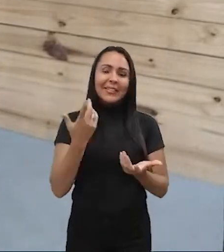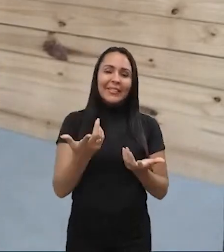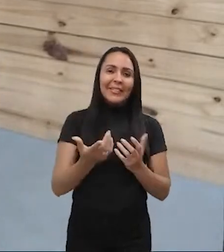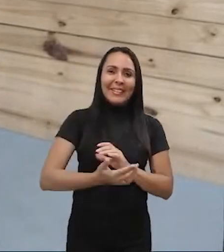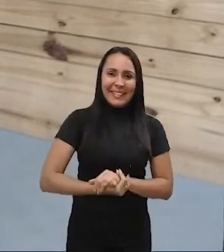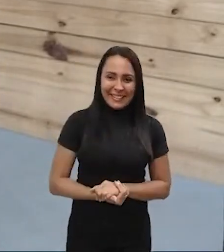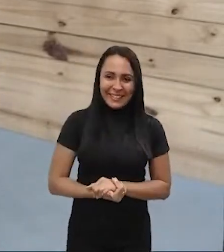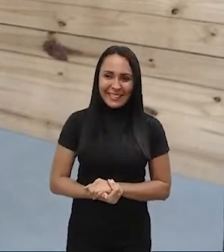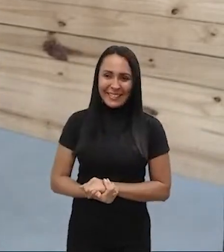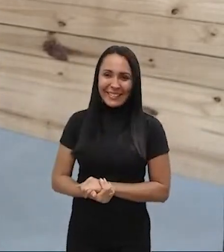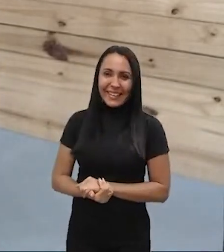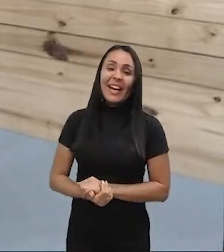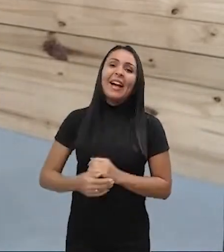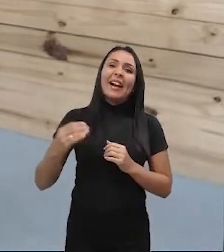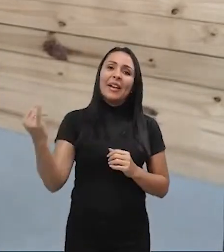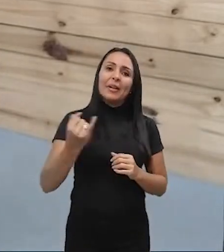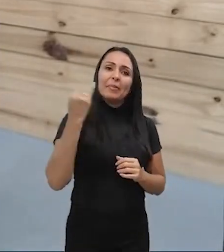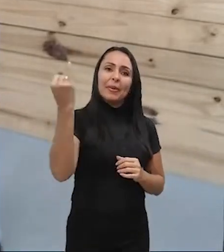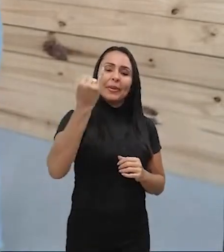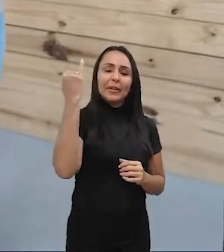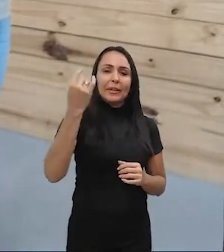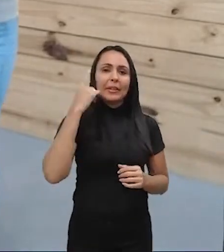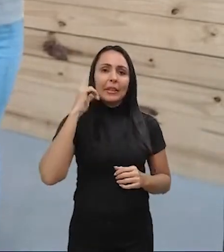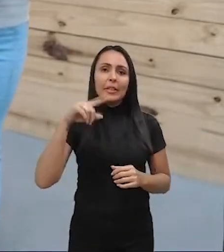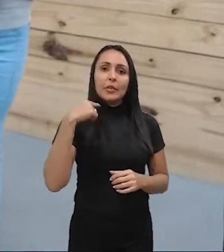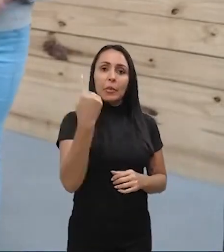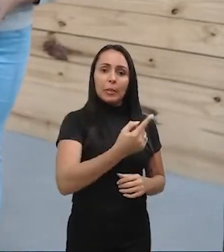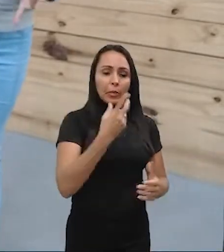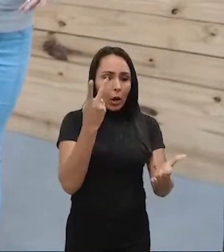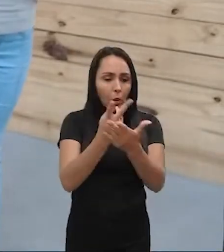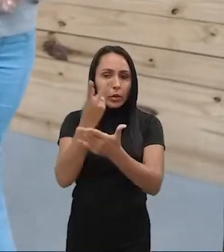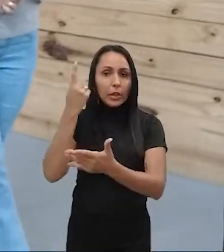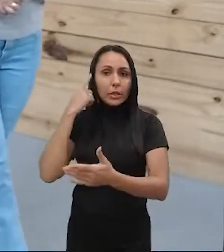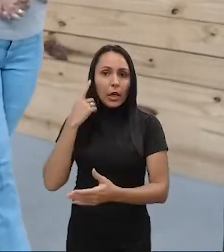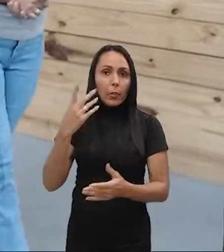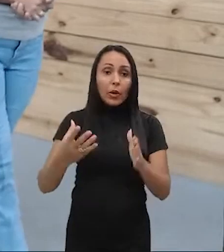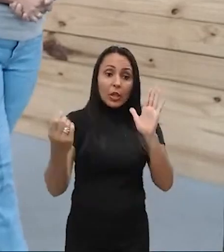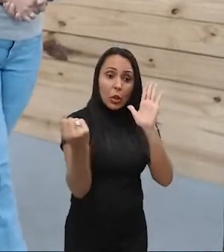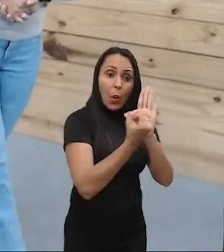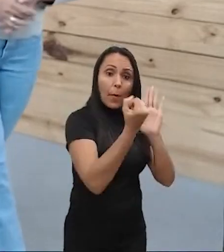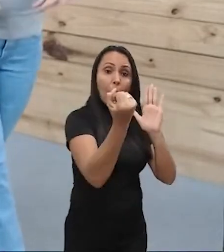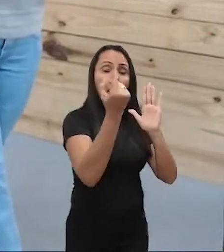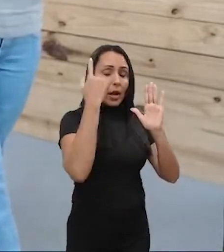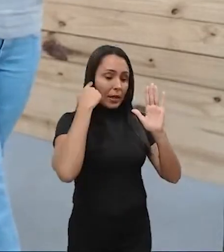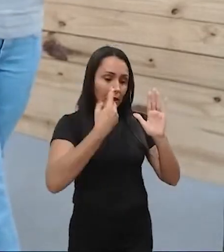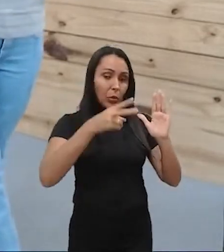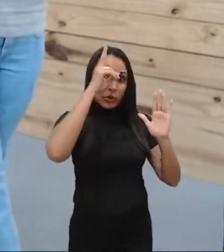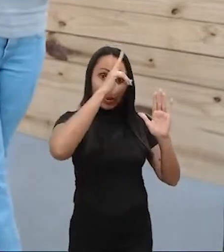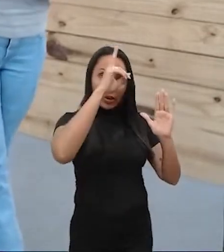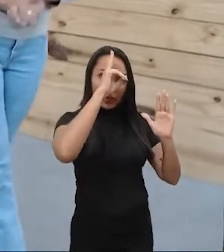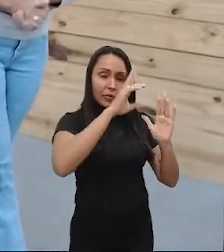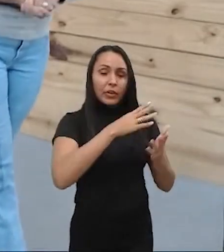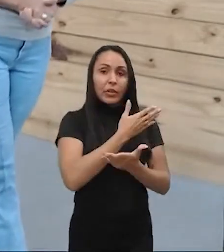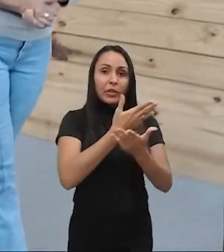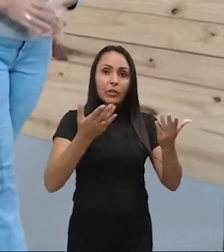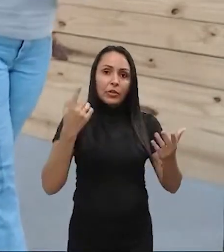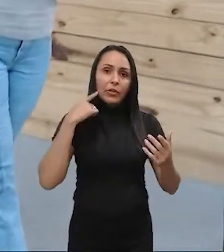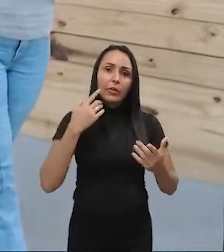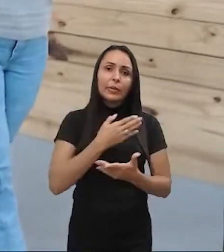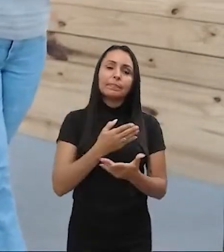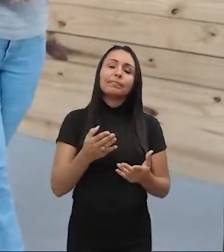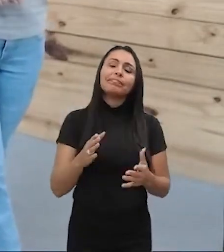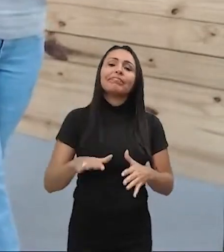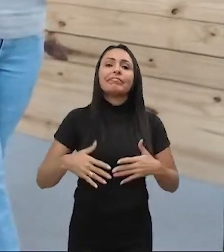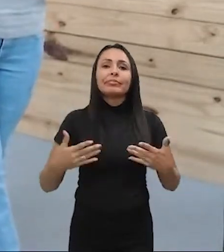auxiliando. É muito importante para nós que esse momento aconteça, porque isso é um marco na nossa escola e é importante que vocês estejam